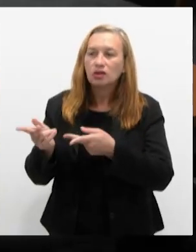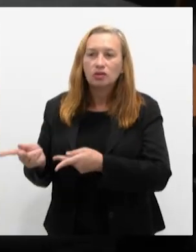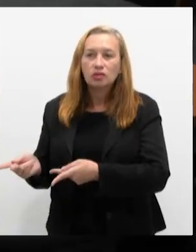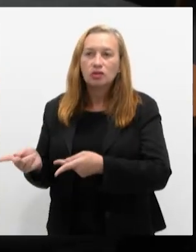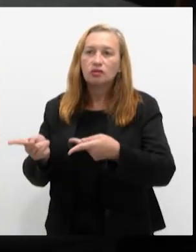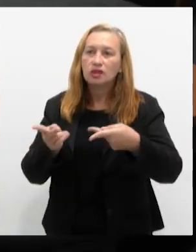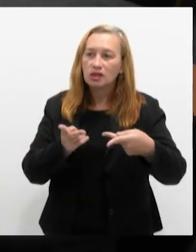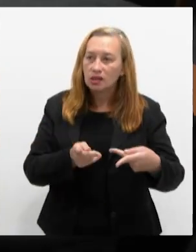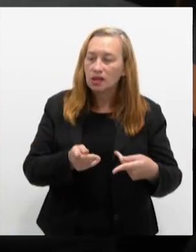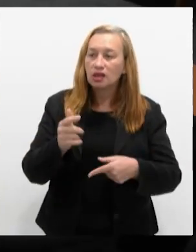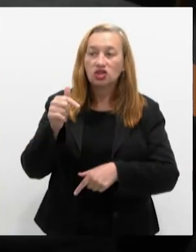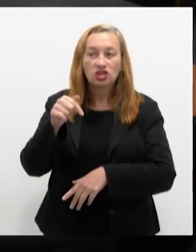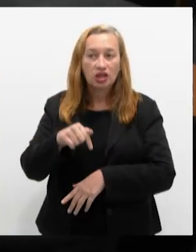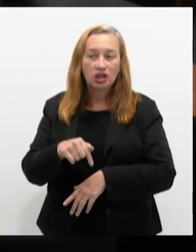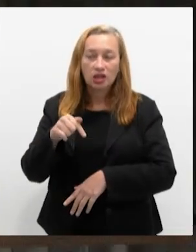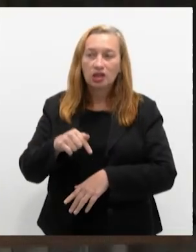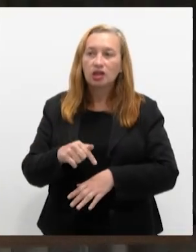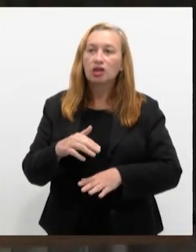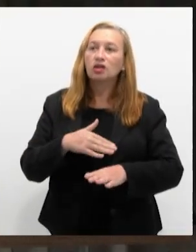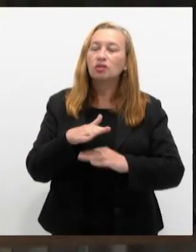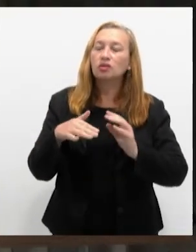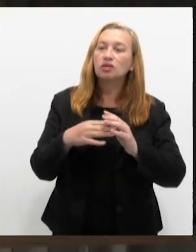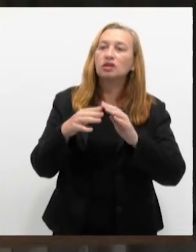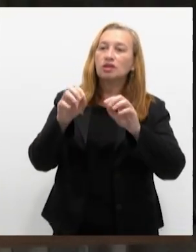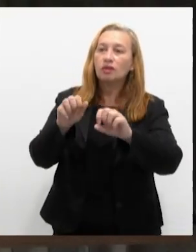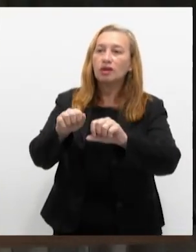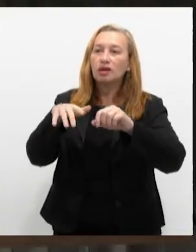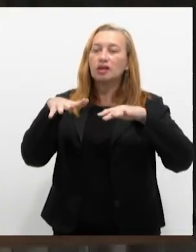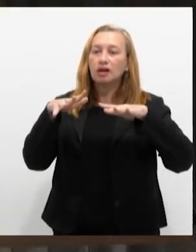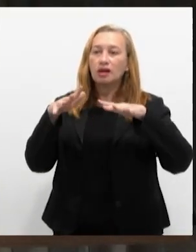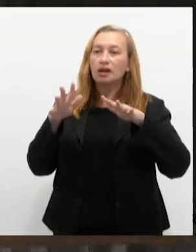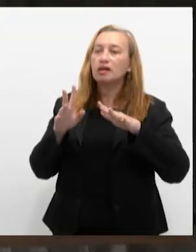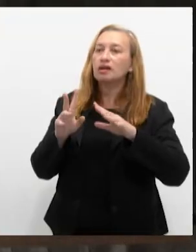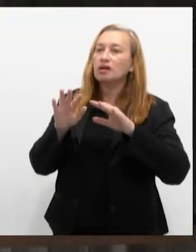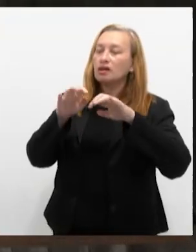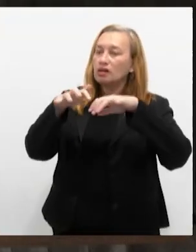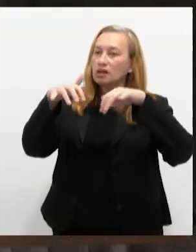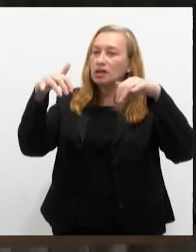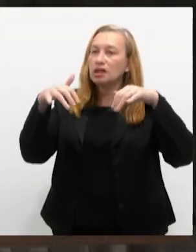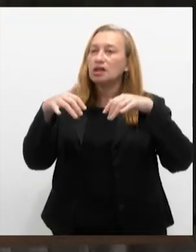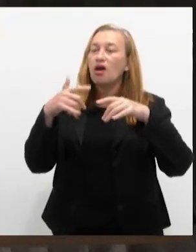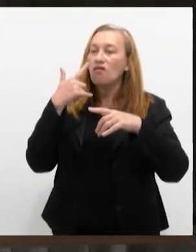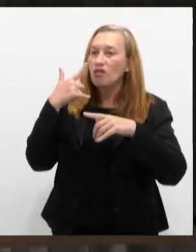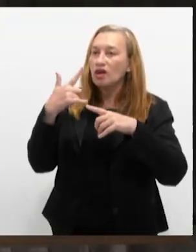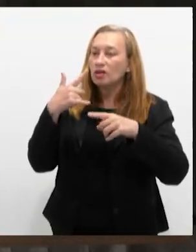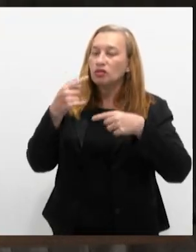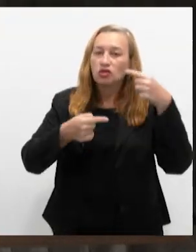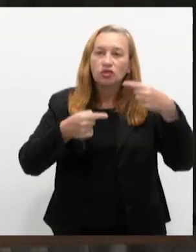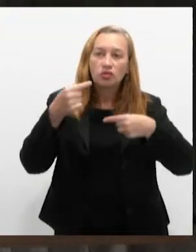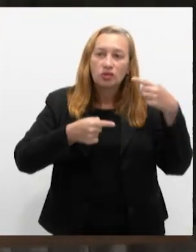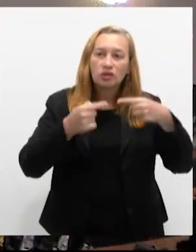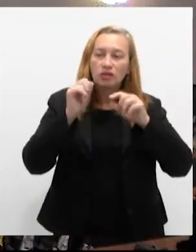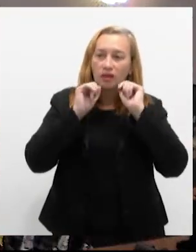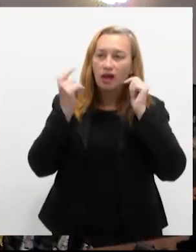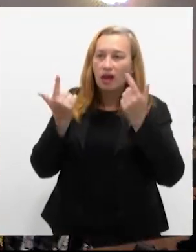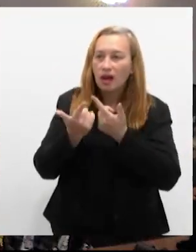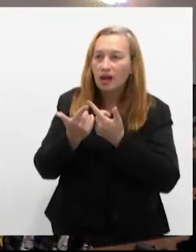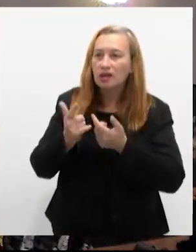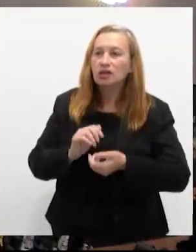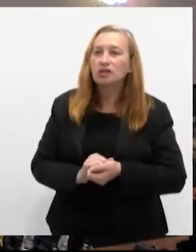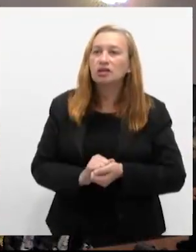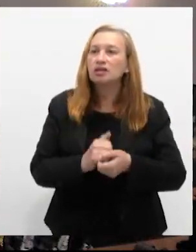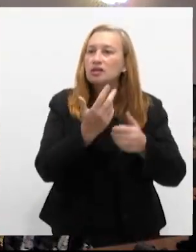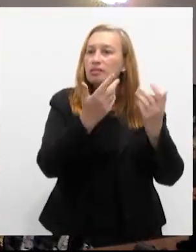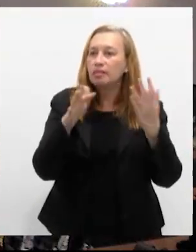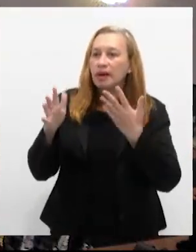visitantes que estão aqui, o pessoal que está na galeria, acompanhando aqui os debates da Assembleia Legislativa, e